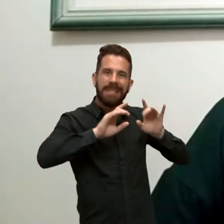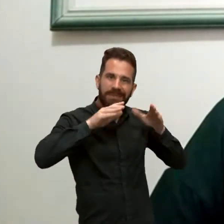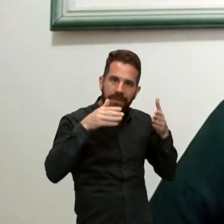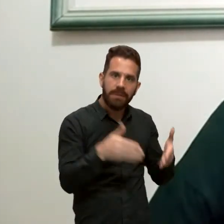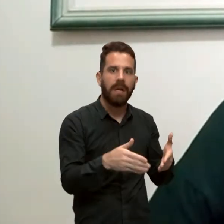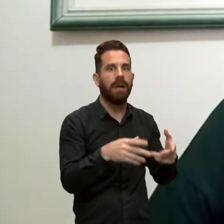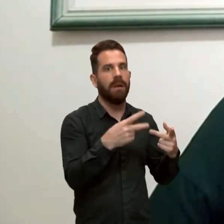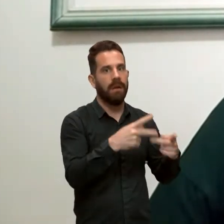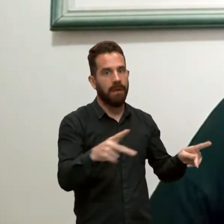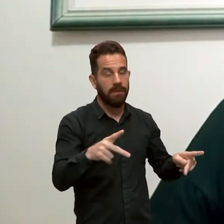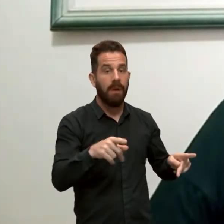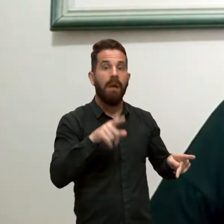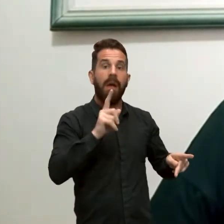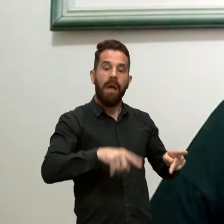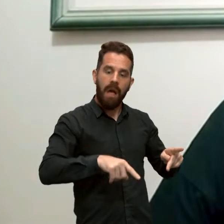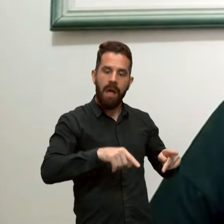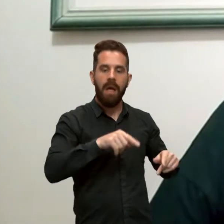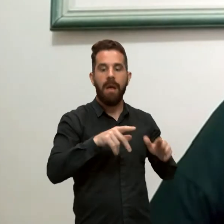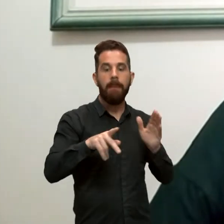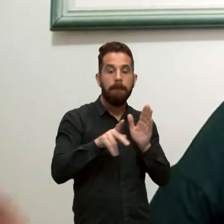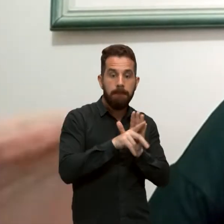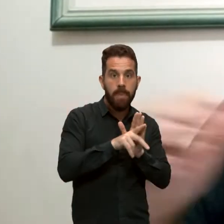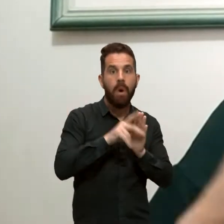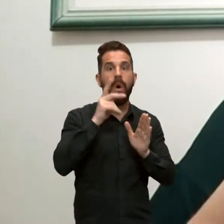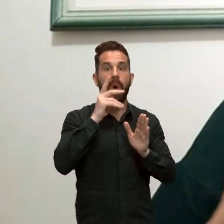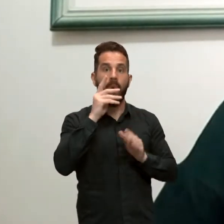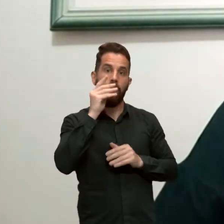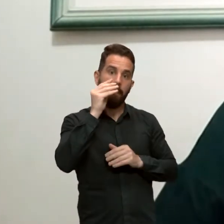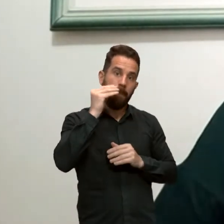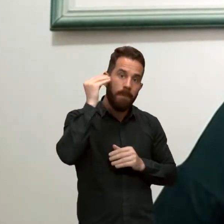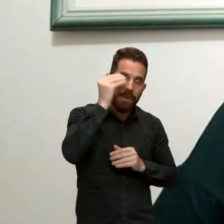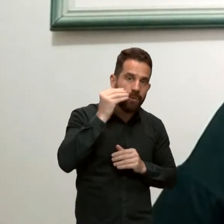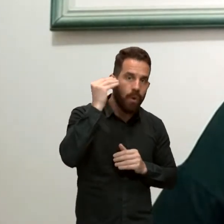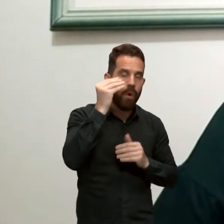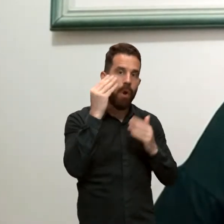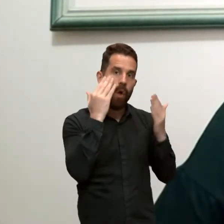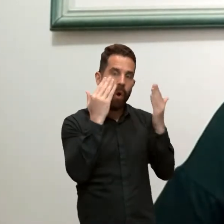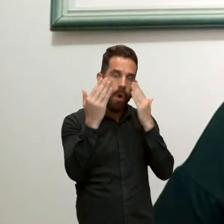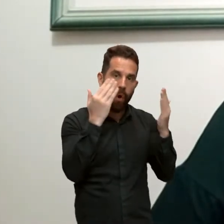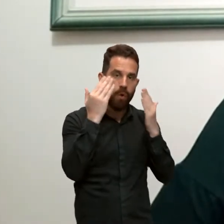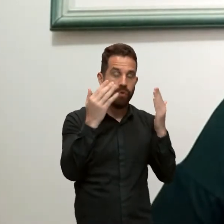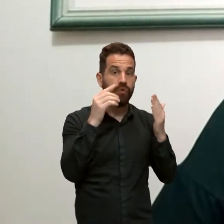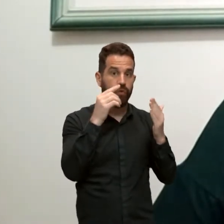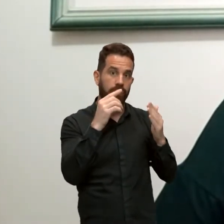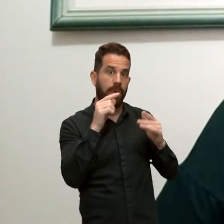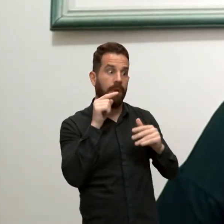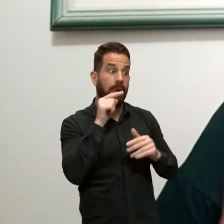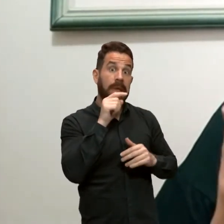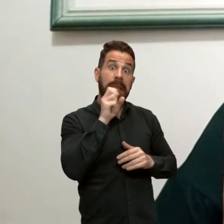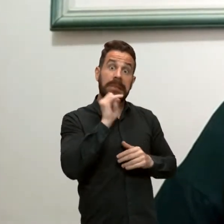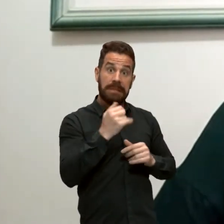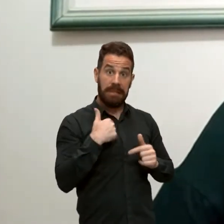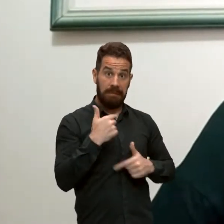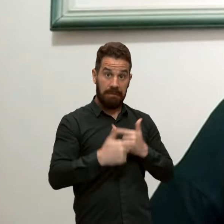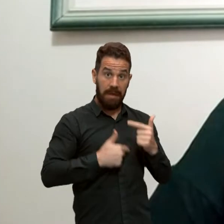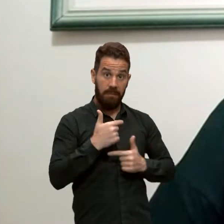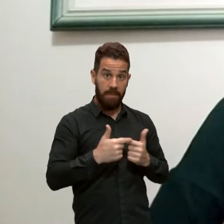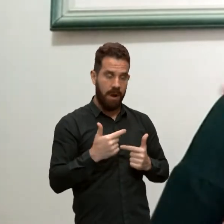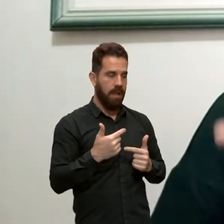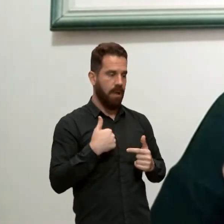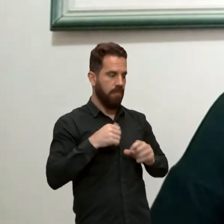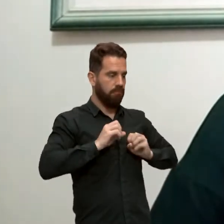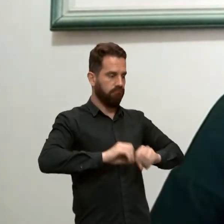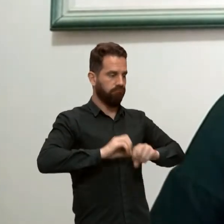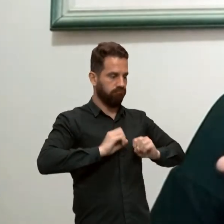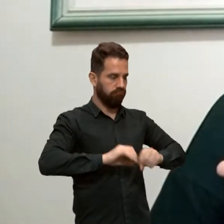marcadas por esse desenvolvimento das funções psicológicas superiores. Quem trabalha com a criança, é preciso ter muito claro